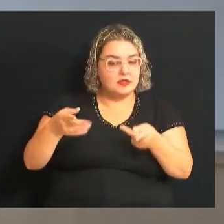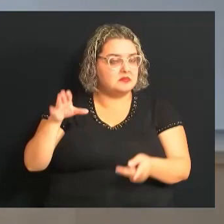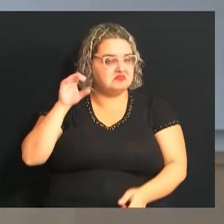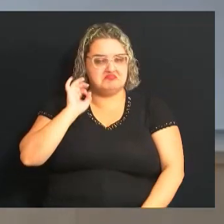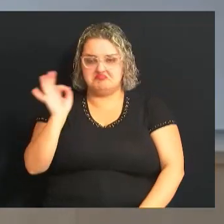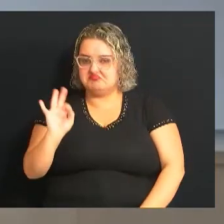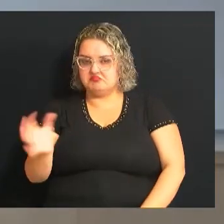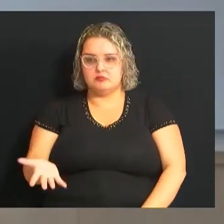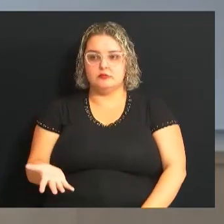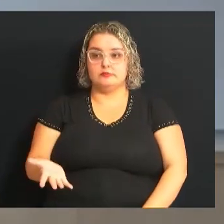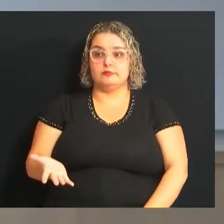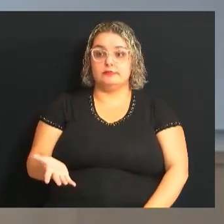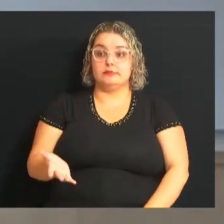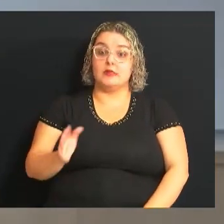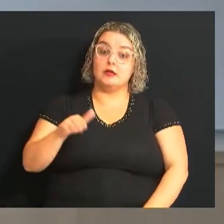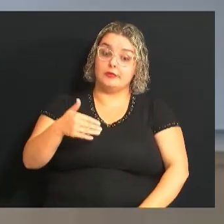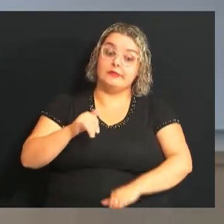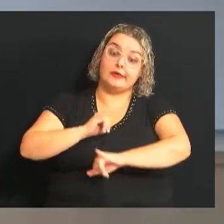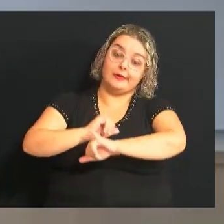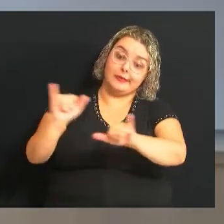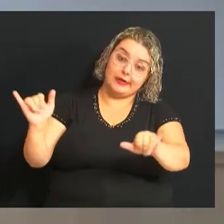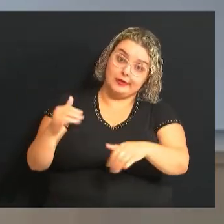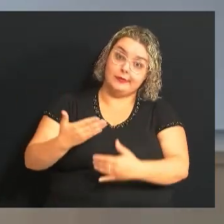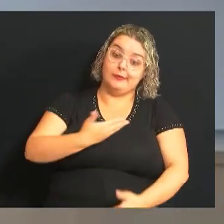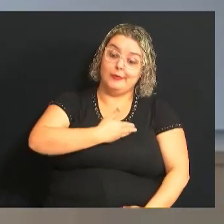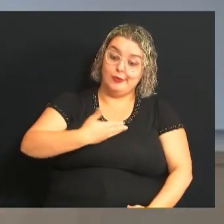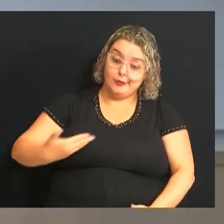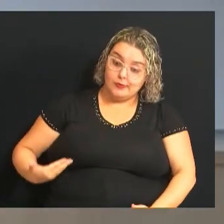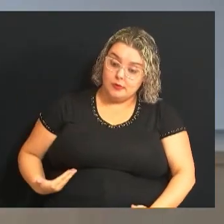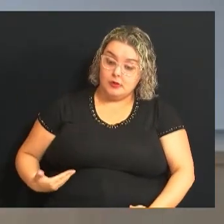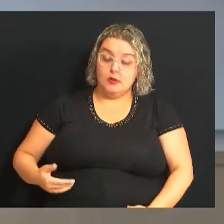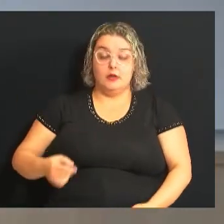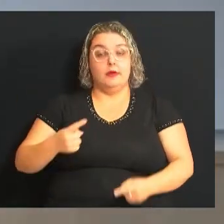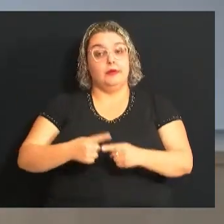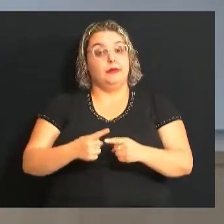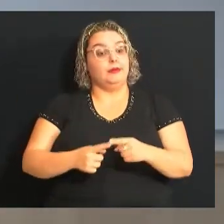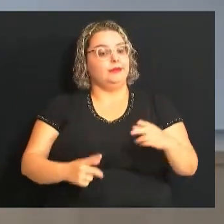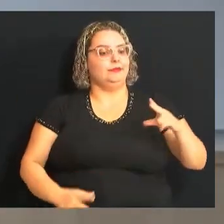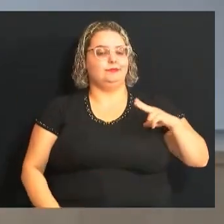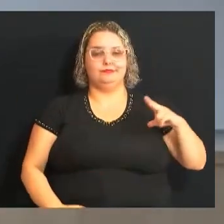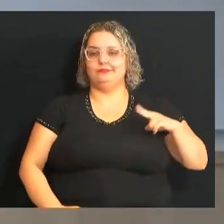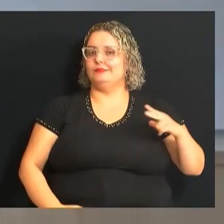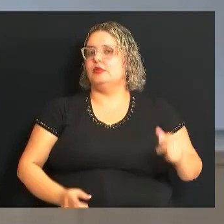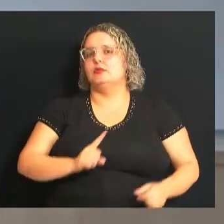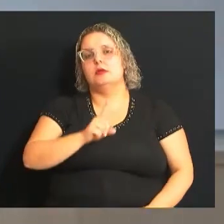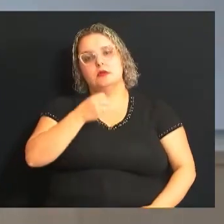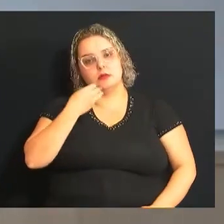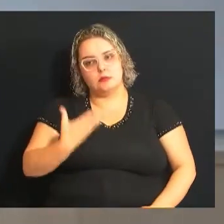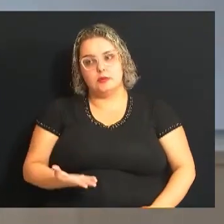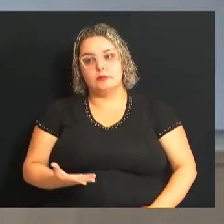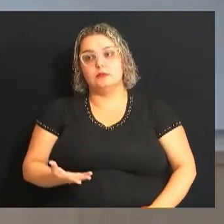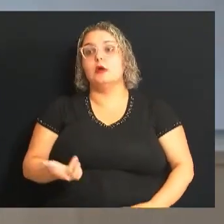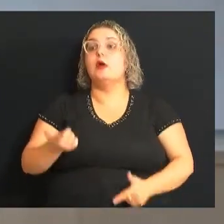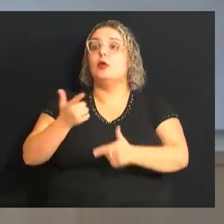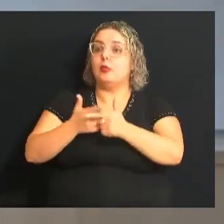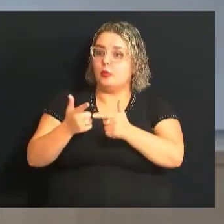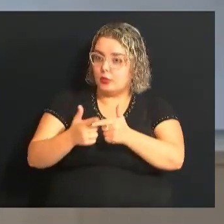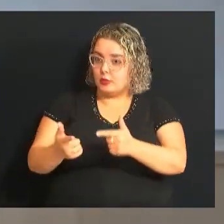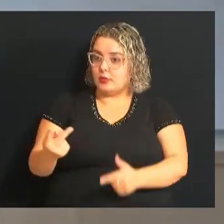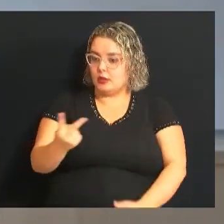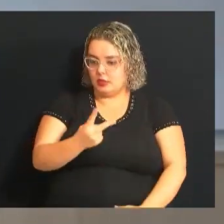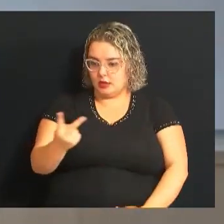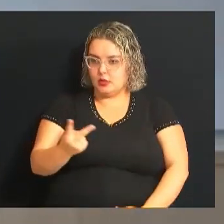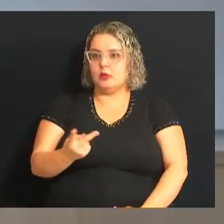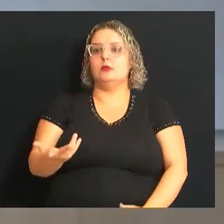privada não funciona bem. Então é uma maneira de chamar a atenção para um problema que está acontecendo entre o casal. E quando eu digo casal, quero dizer